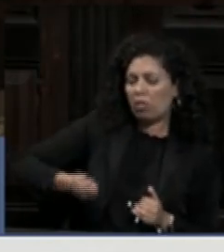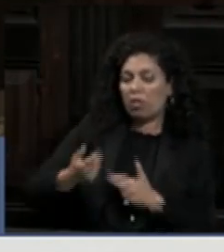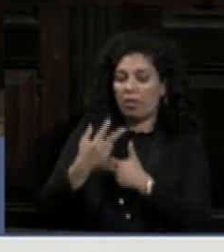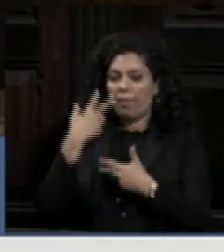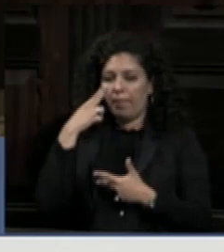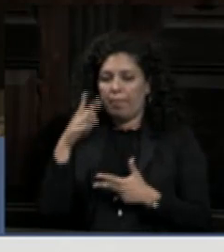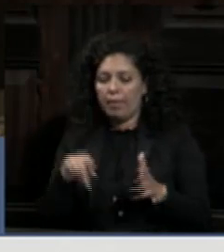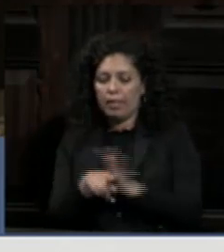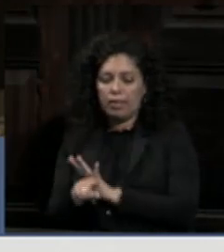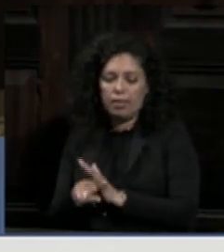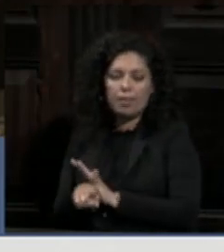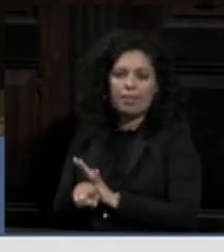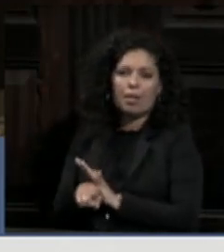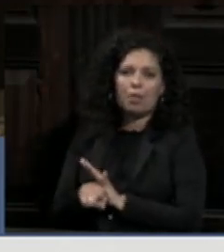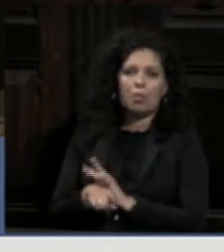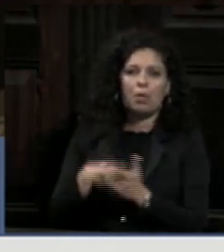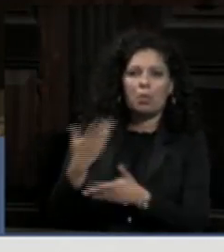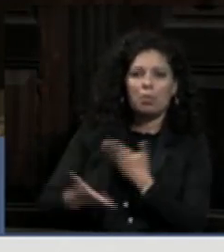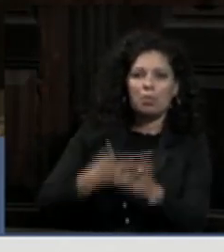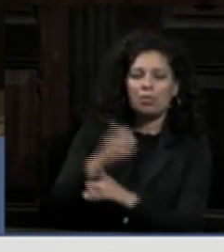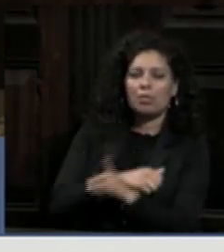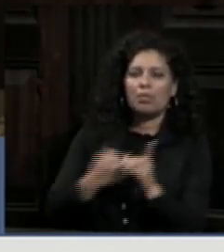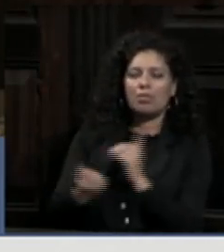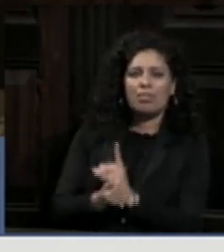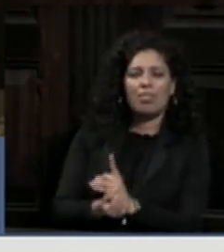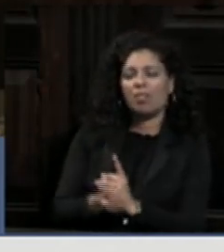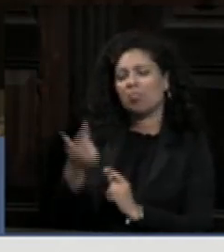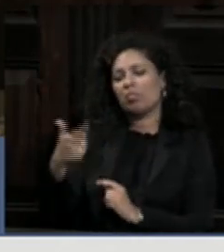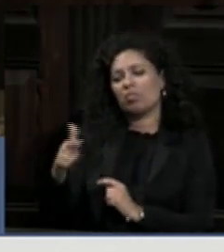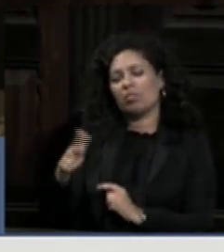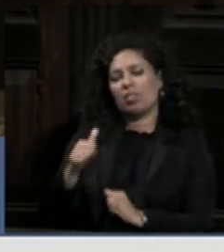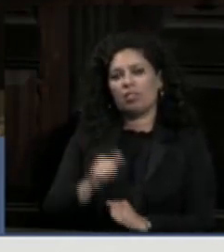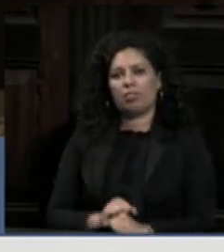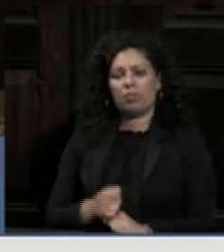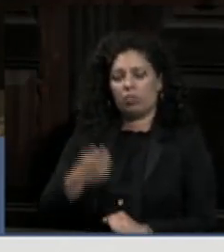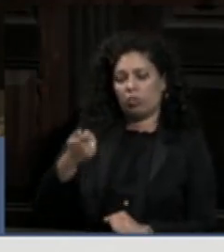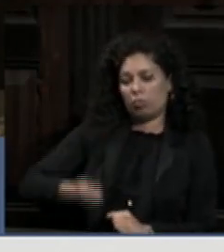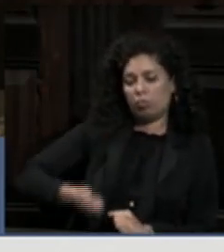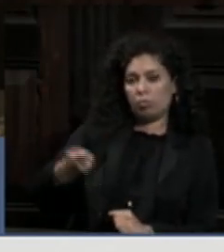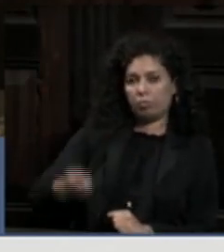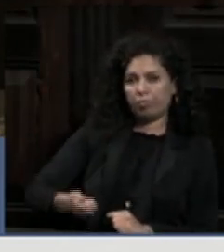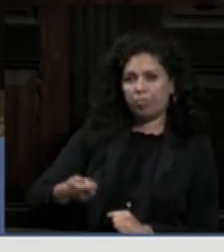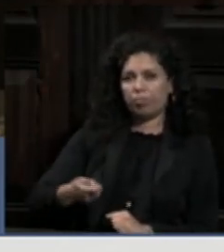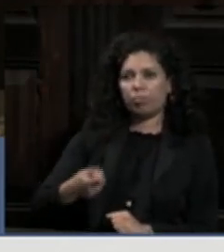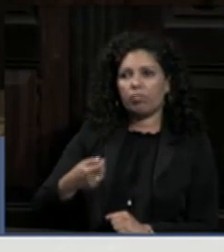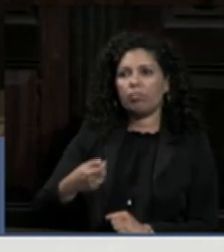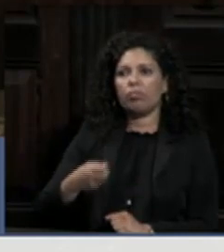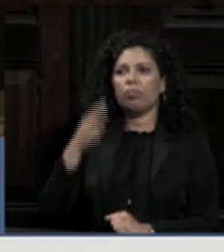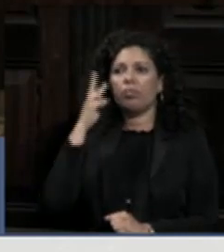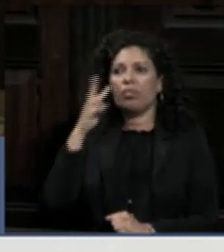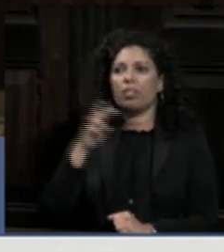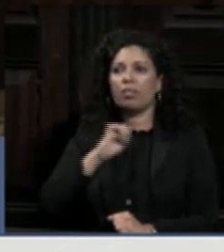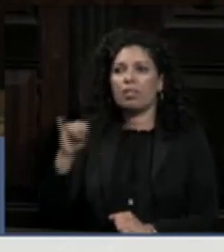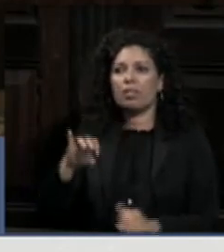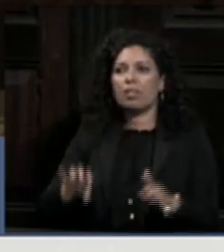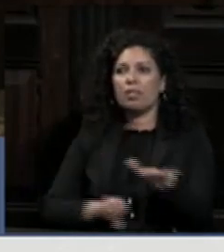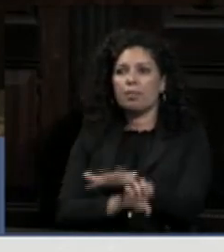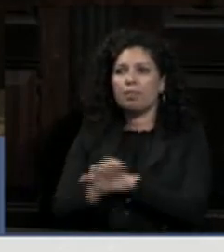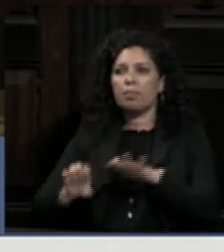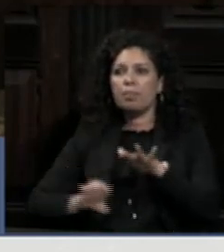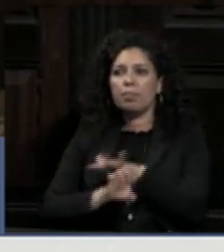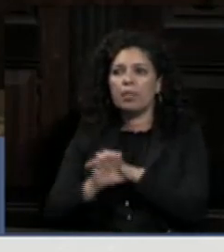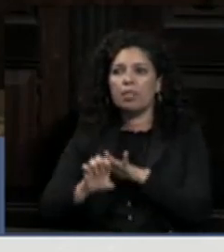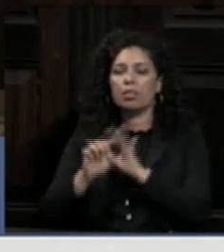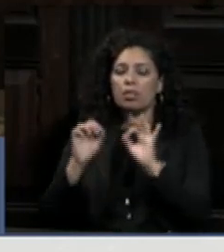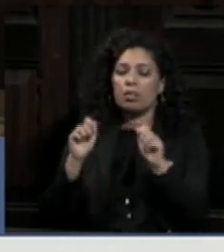precisa fazer prevalecer o compromisso de quando se instala uma empresa as obrigações ambientais